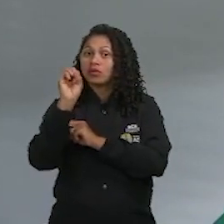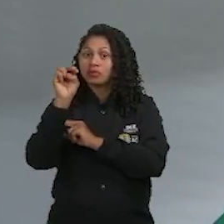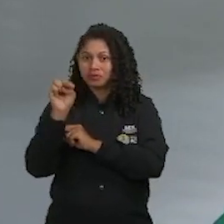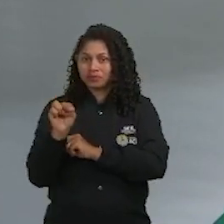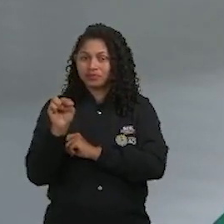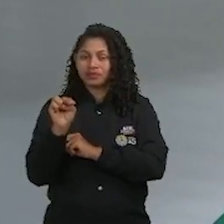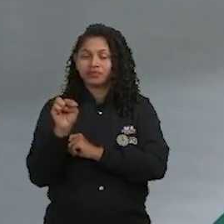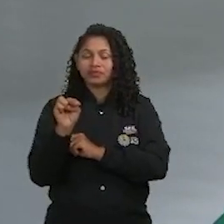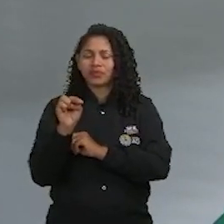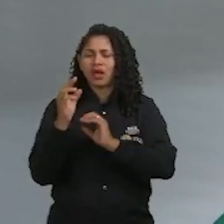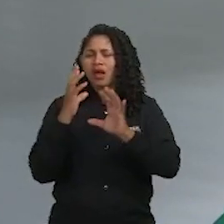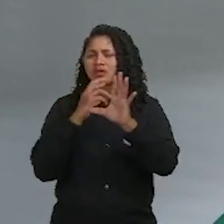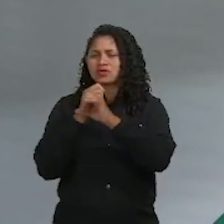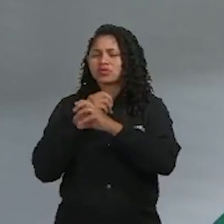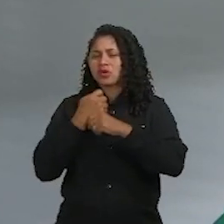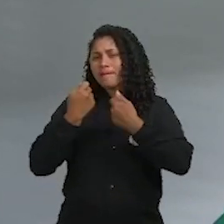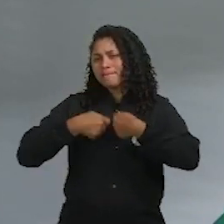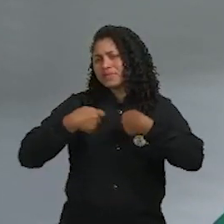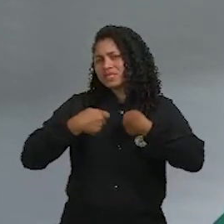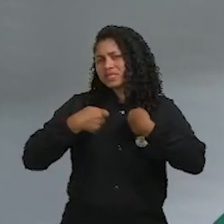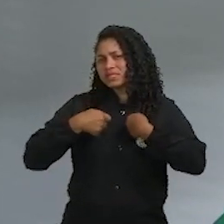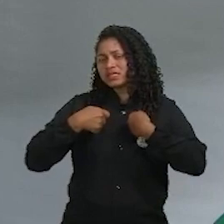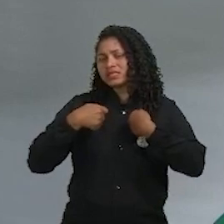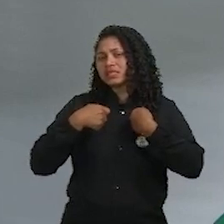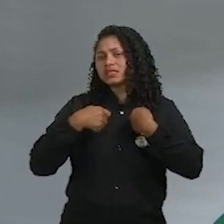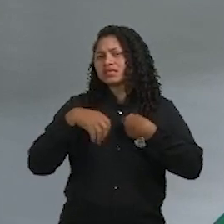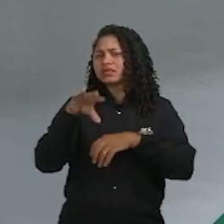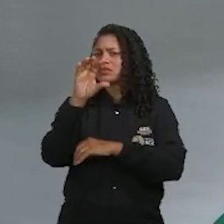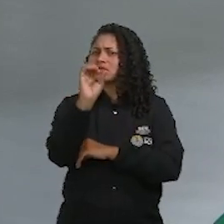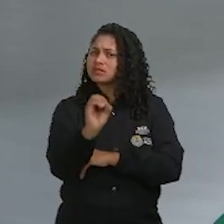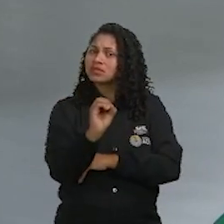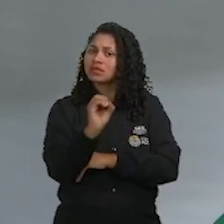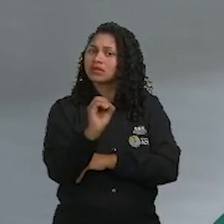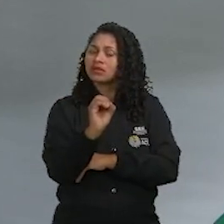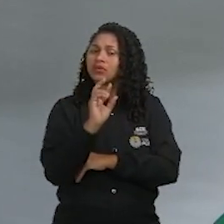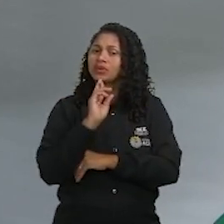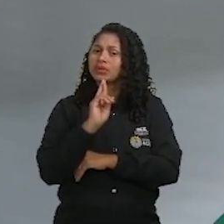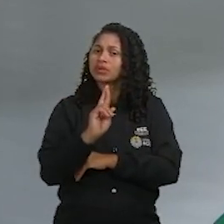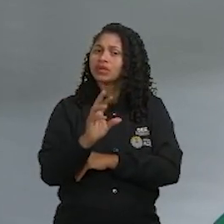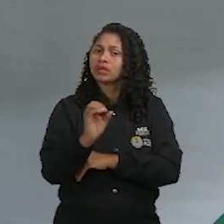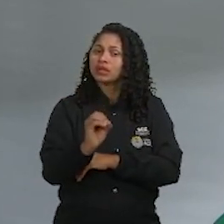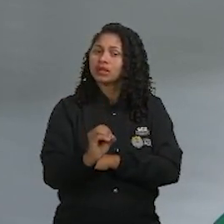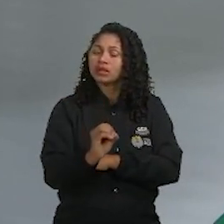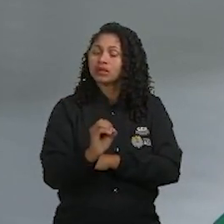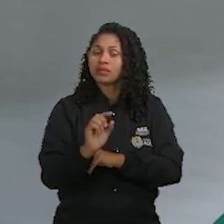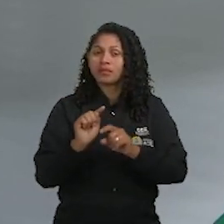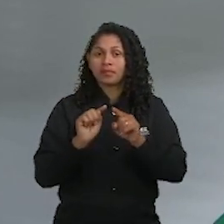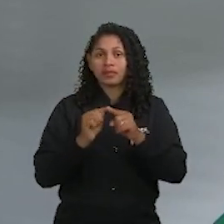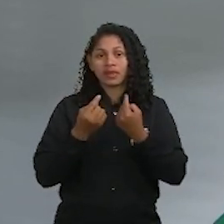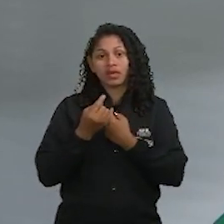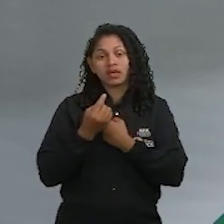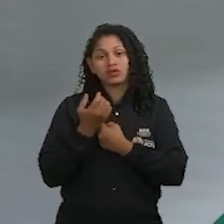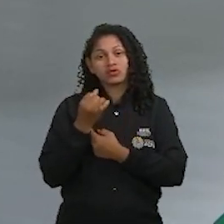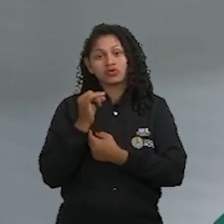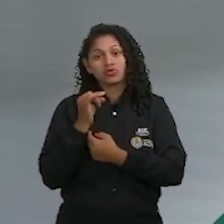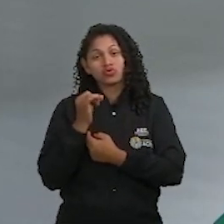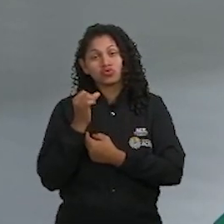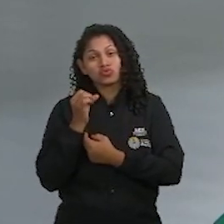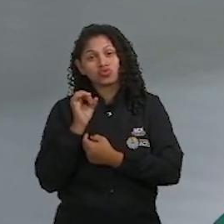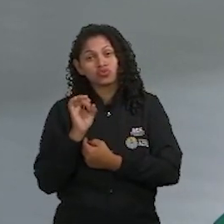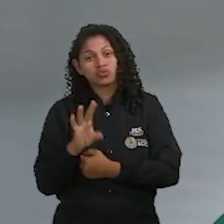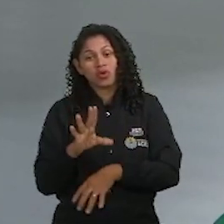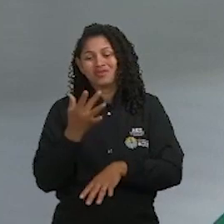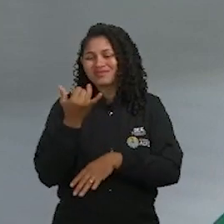0. Mas essa soma tem que ser igual a 0 quando o composto ele não for iônico, ele não possui nenhuma carga. Um